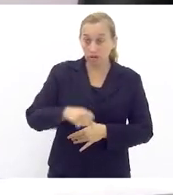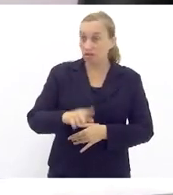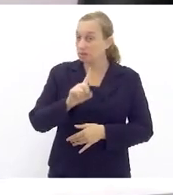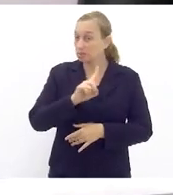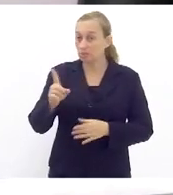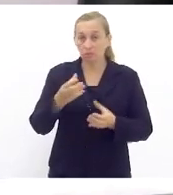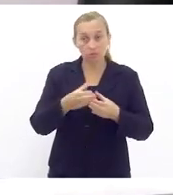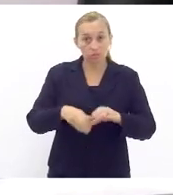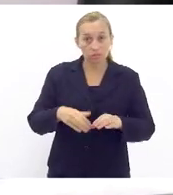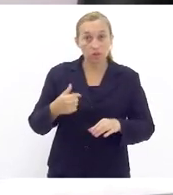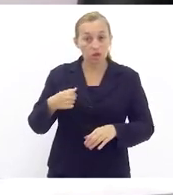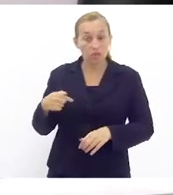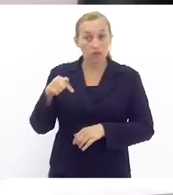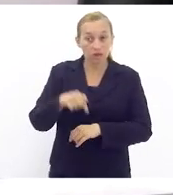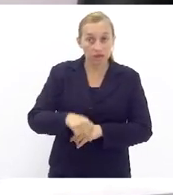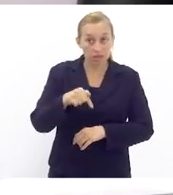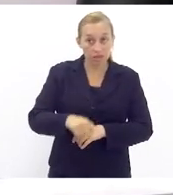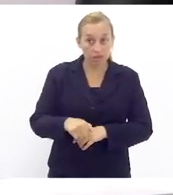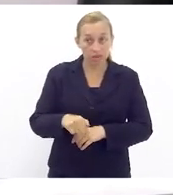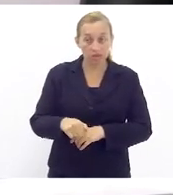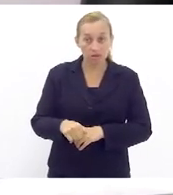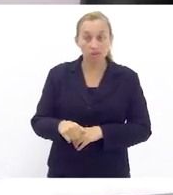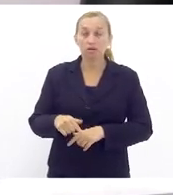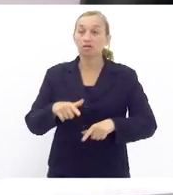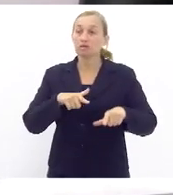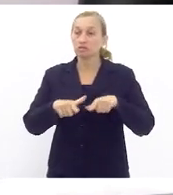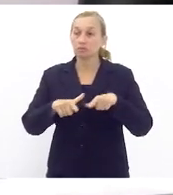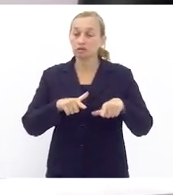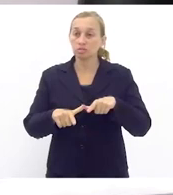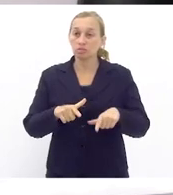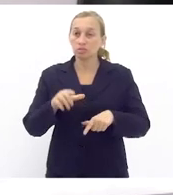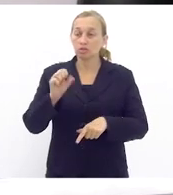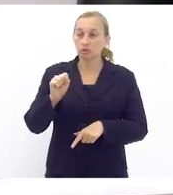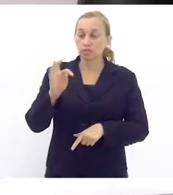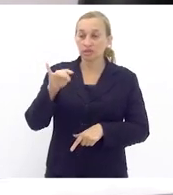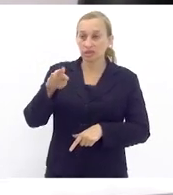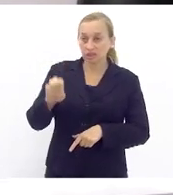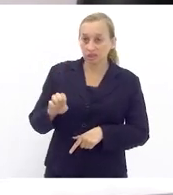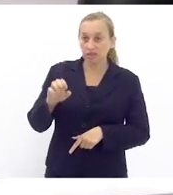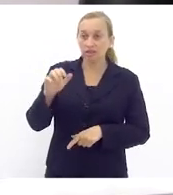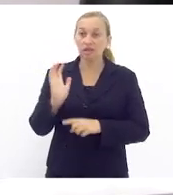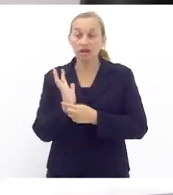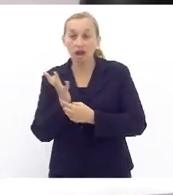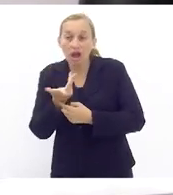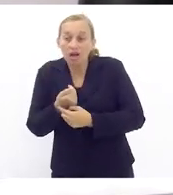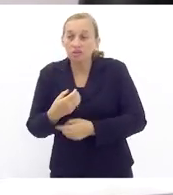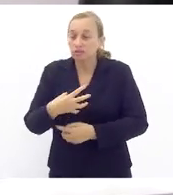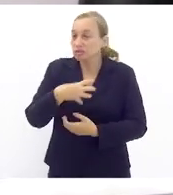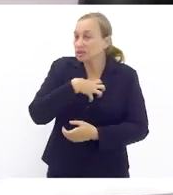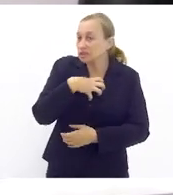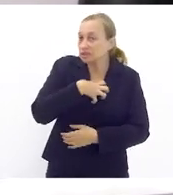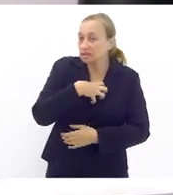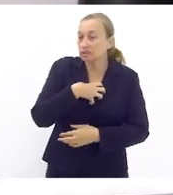né Hoje eu estou num cargo de superintendente de artes onde eu me sinto responsável